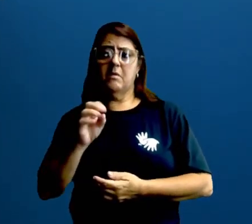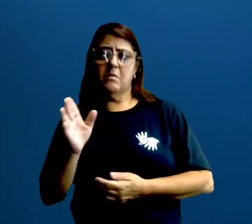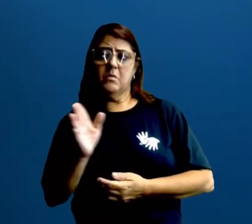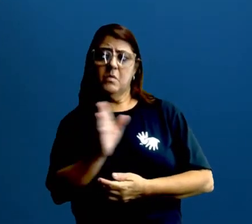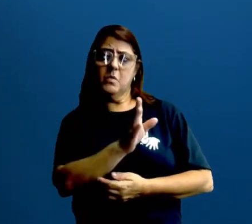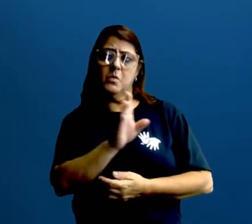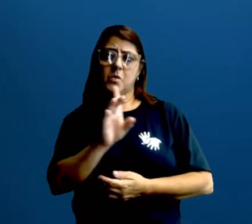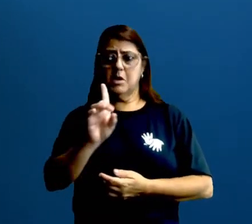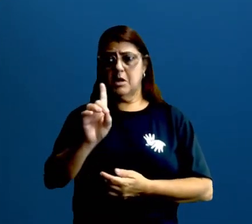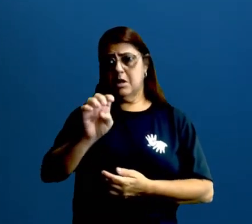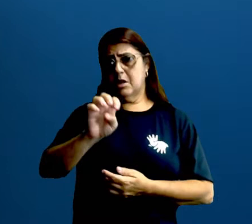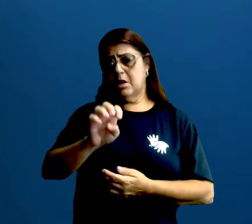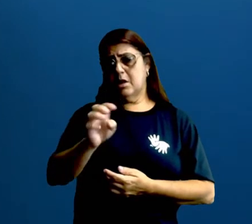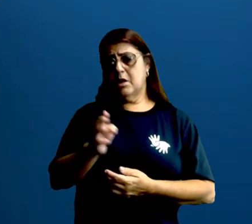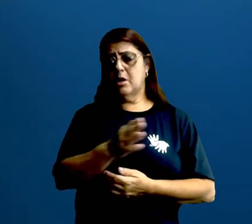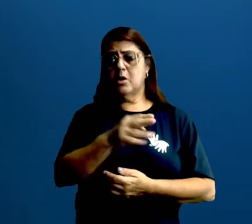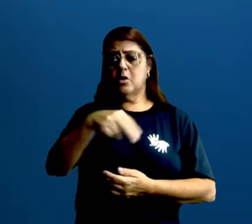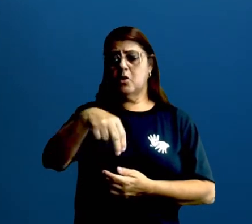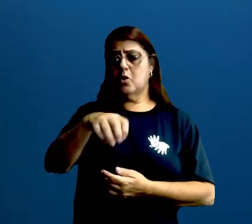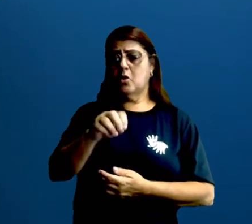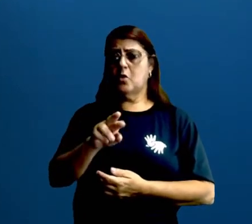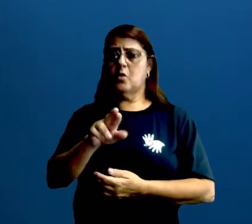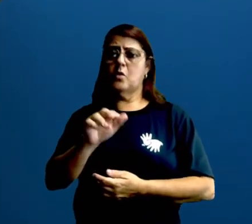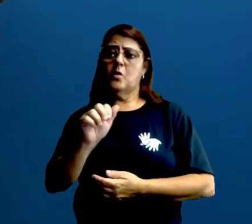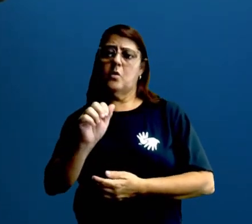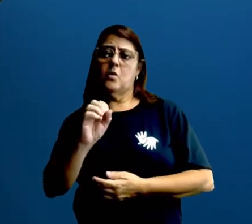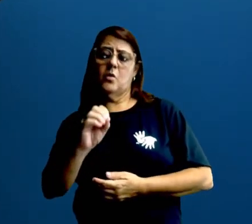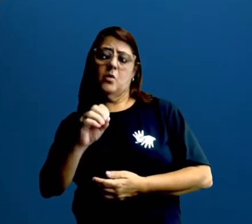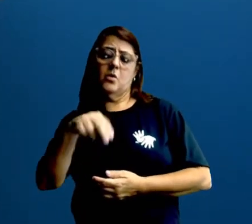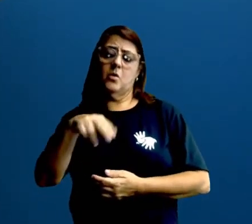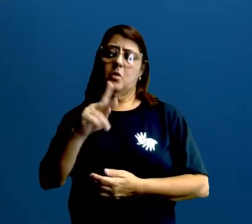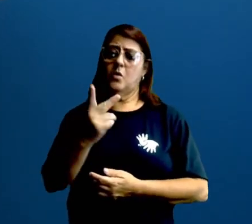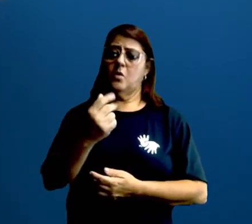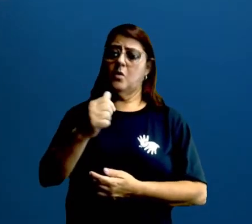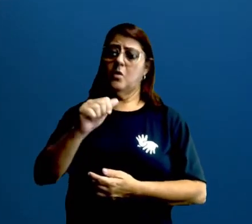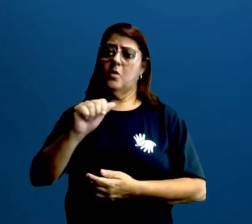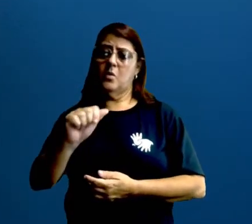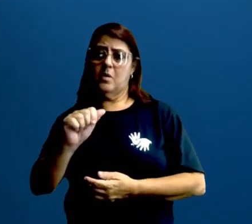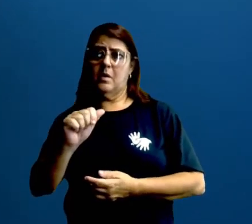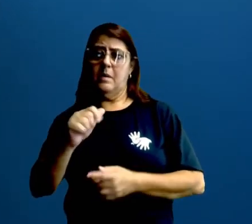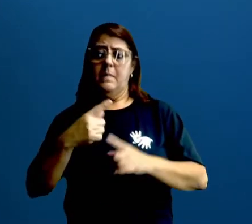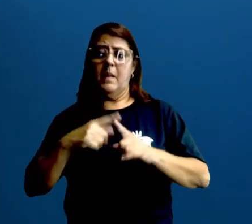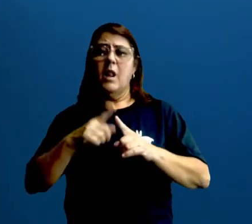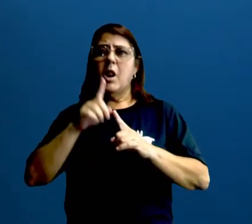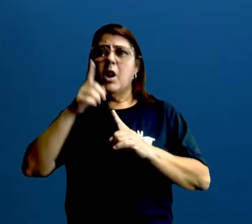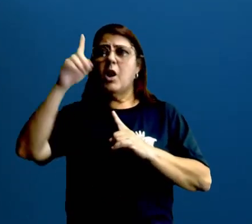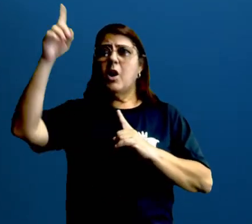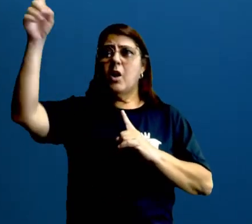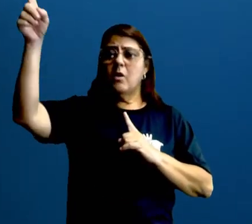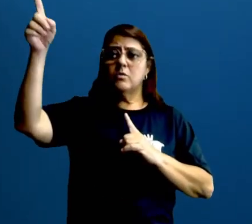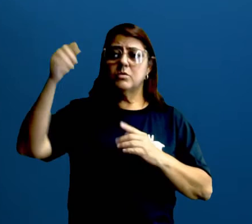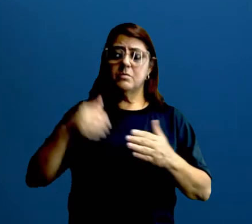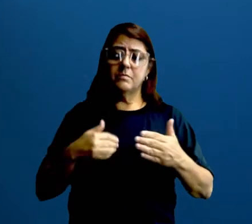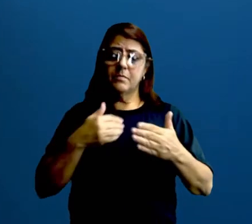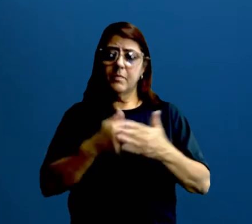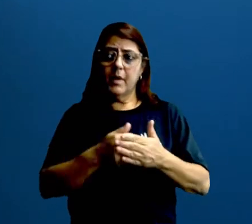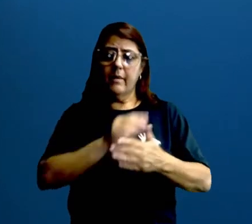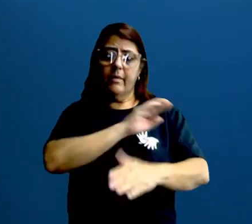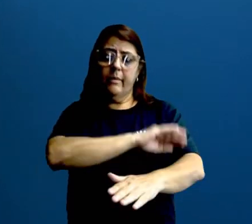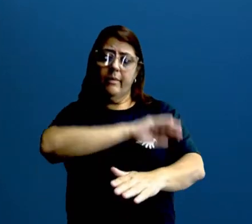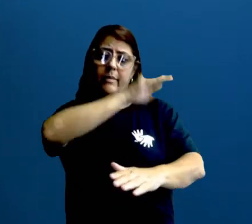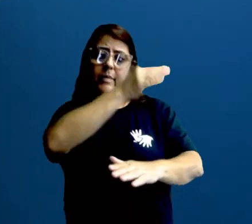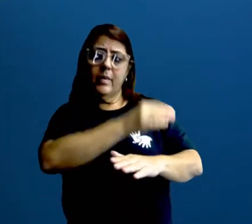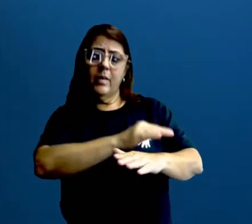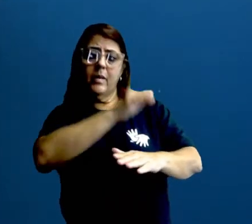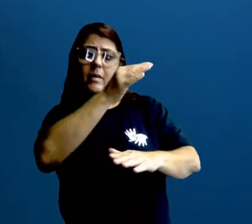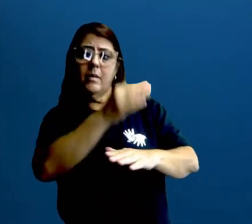Bonito, o Monte das Tabocas, aqui em Vitória de Santo Antão, porque são coisas que estão mais próximas de